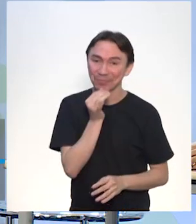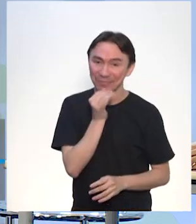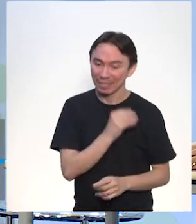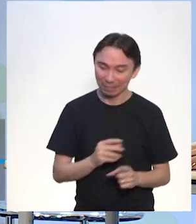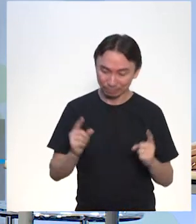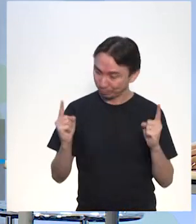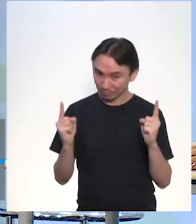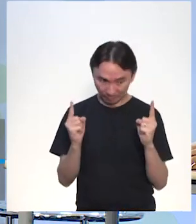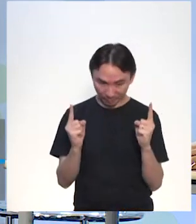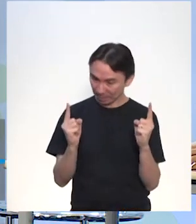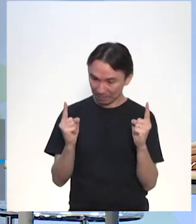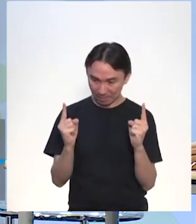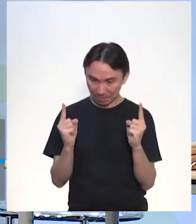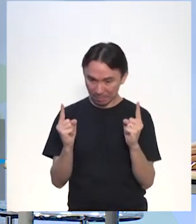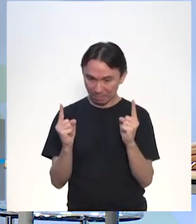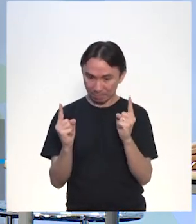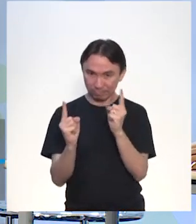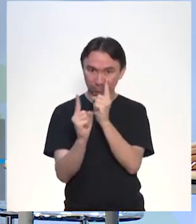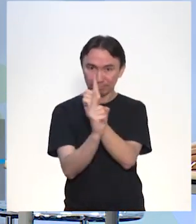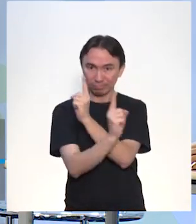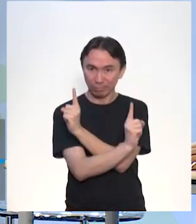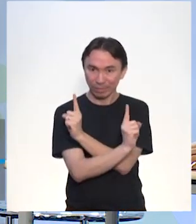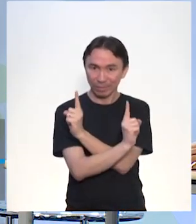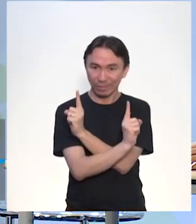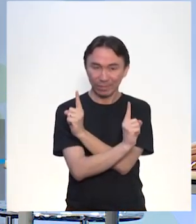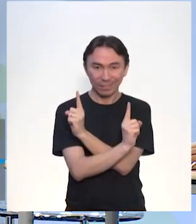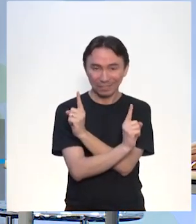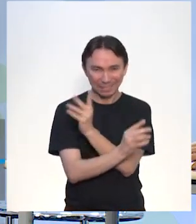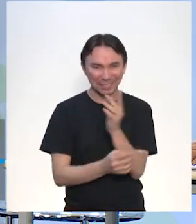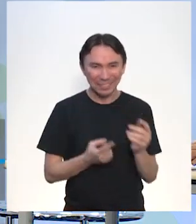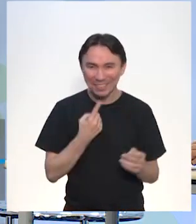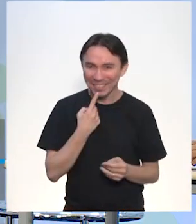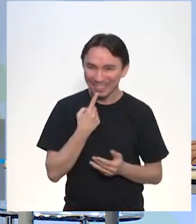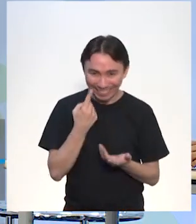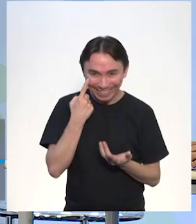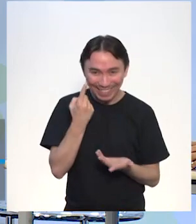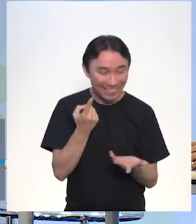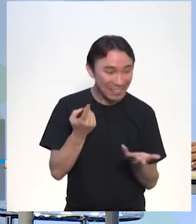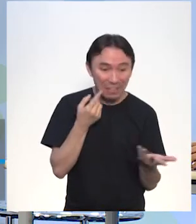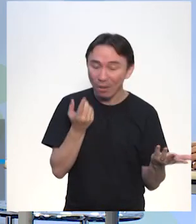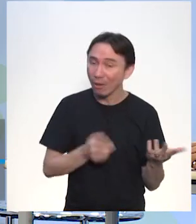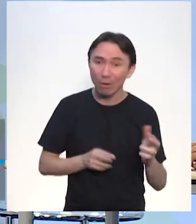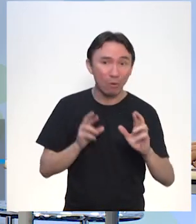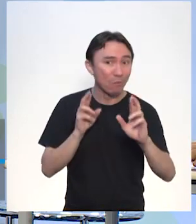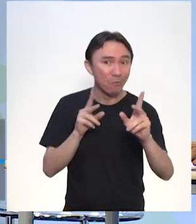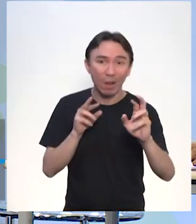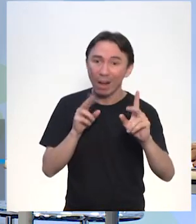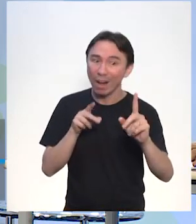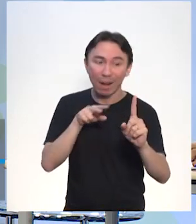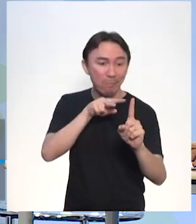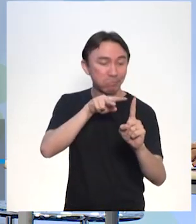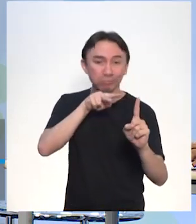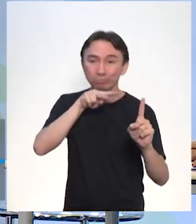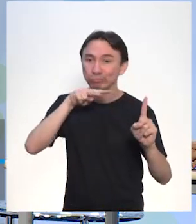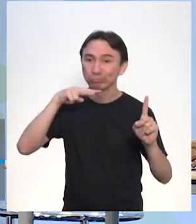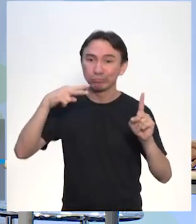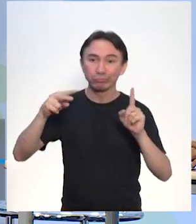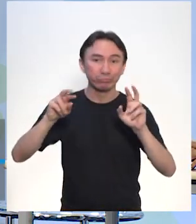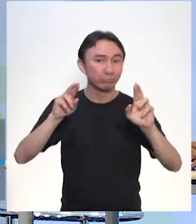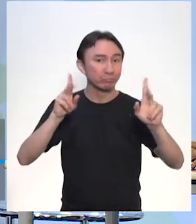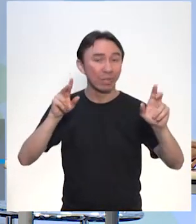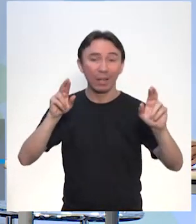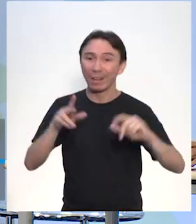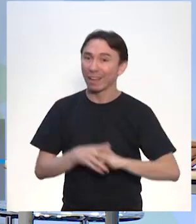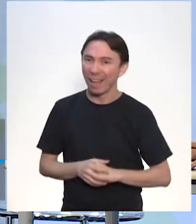posição com o Zezinho, ele não veria o mundo de outra forma? Né? Às vezes, a gente fica insistindo num ponto